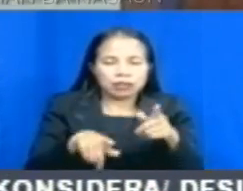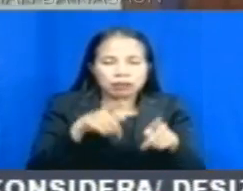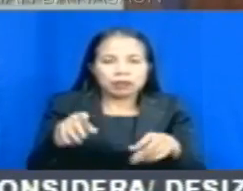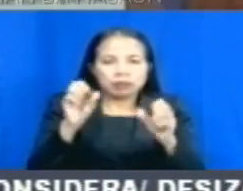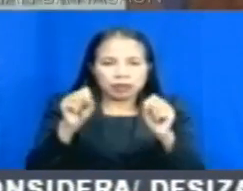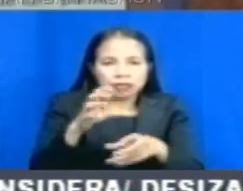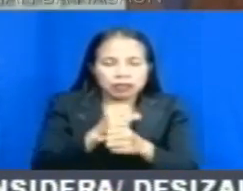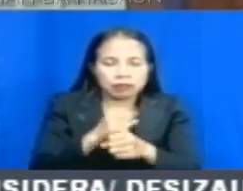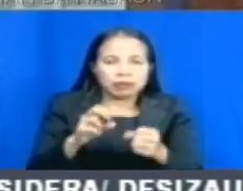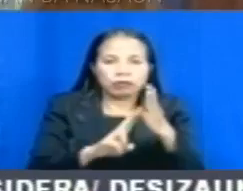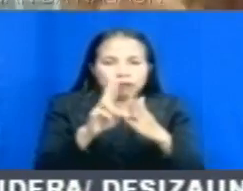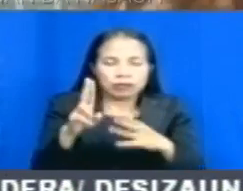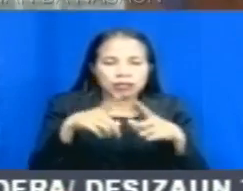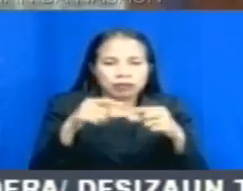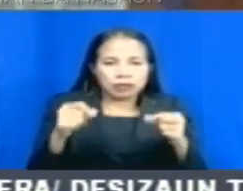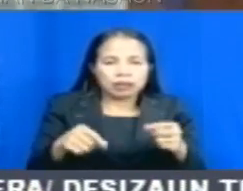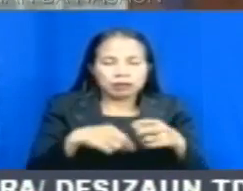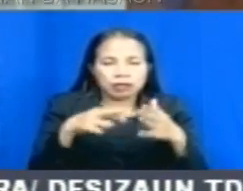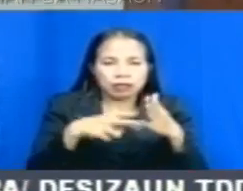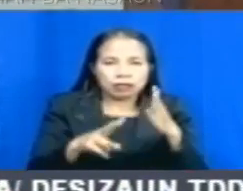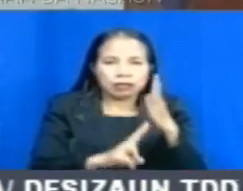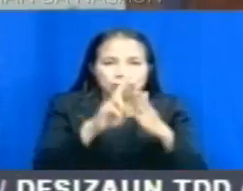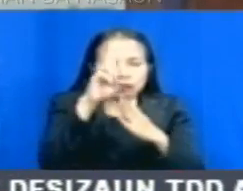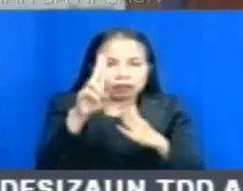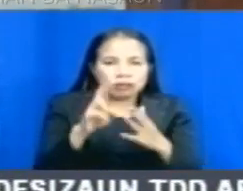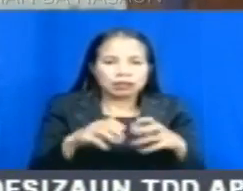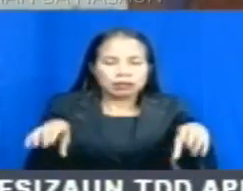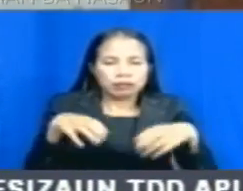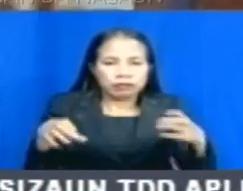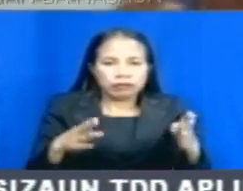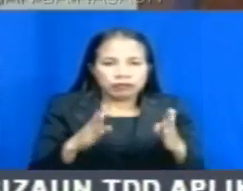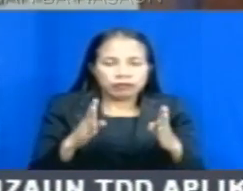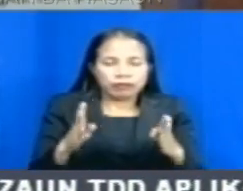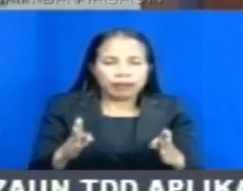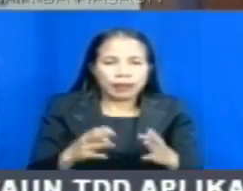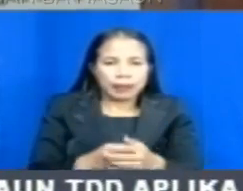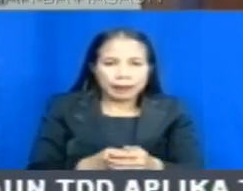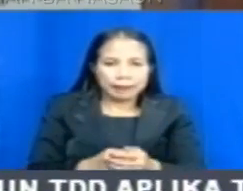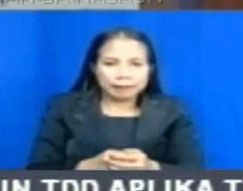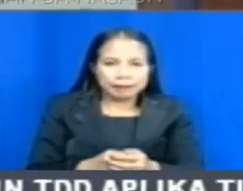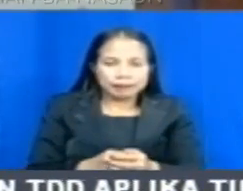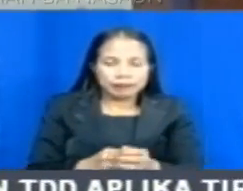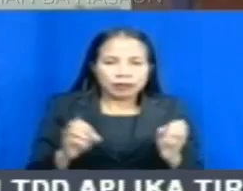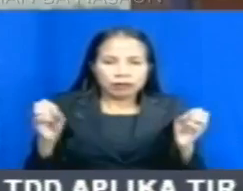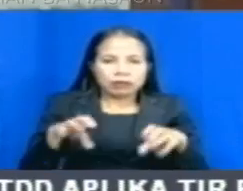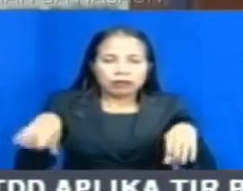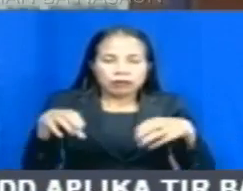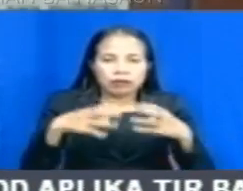ser a Universidade do Japão. Também o critério azuto lá. Funcionário, quer dizer, funcionário todo. Mas funcionário